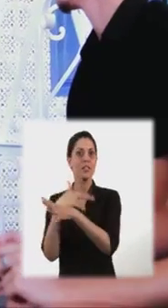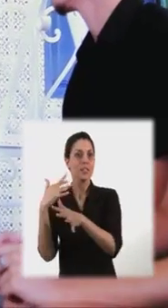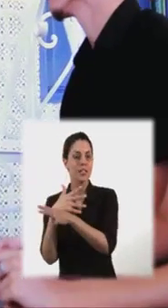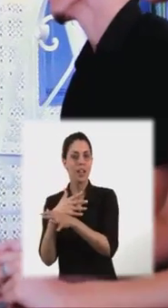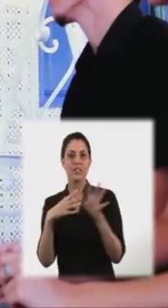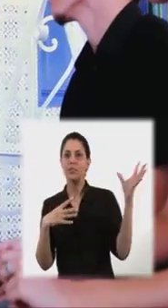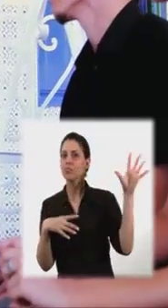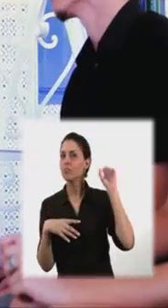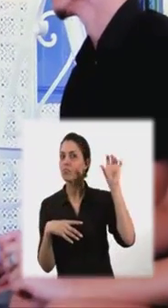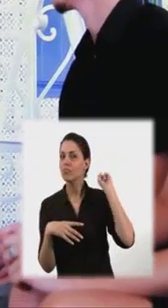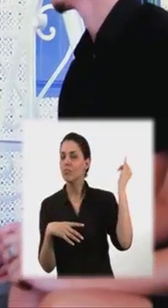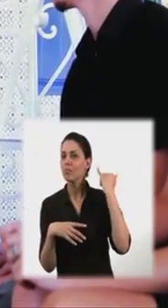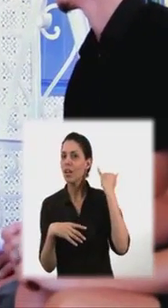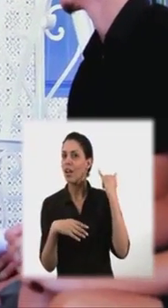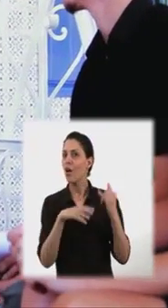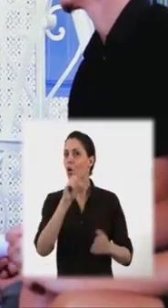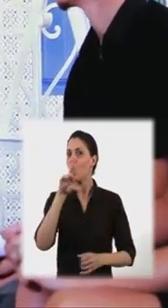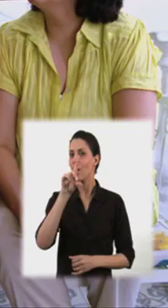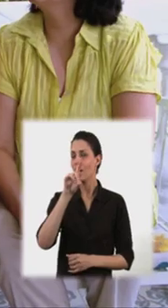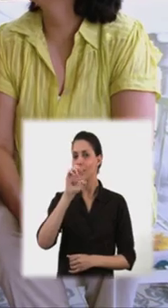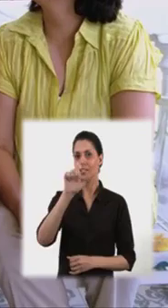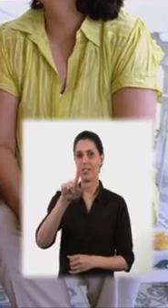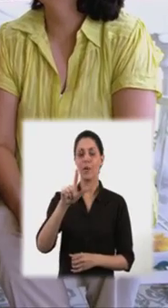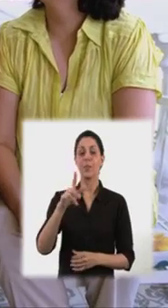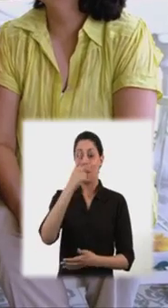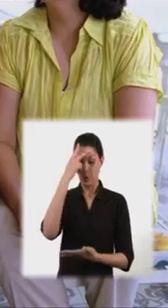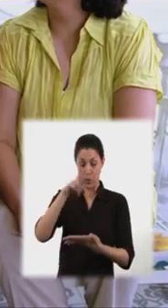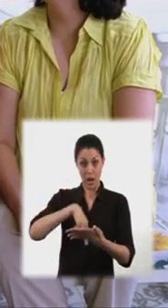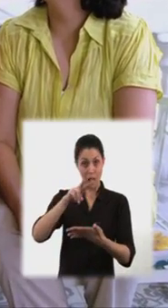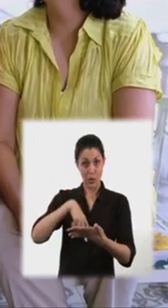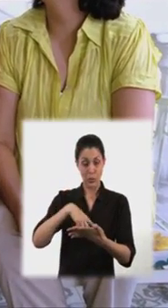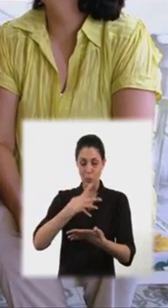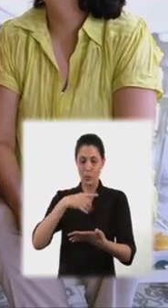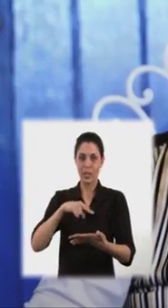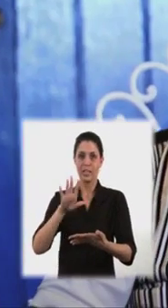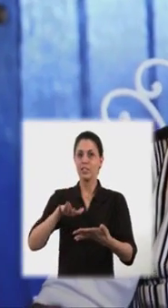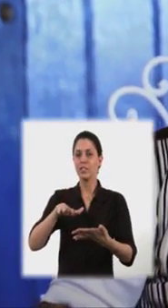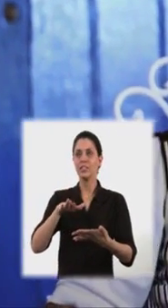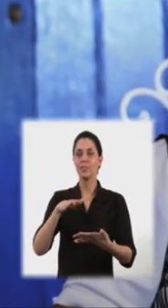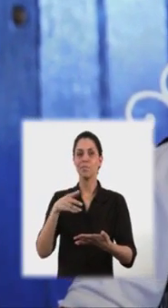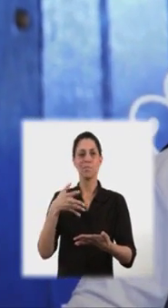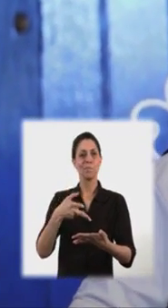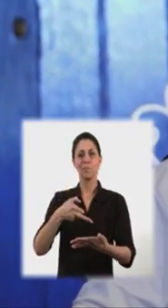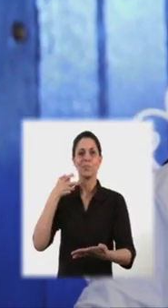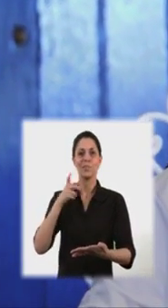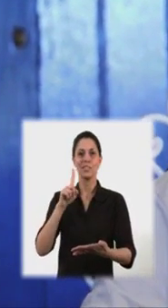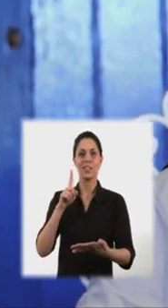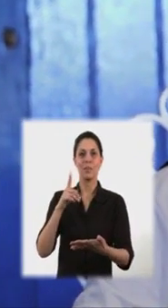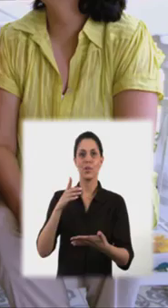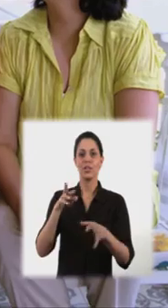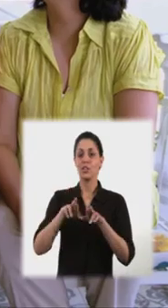interessante a gente escutar a maneira como o matuto fala. O leitor desatento, Muitas vezes ele não consegue distinguir isso,